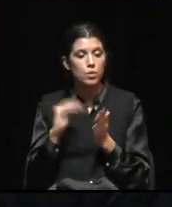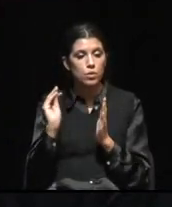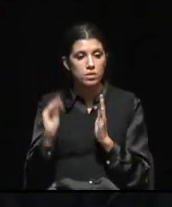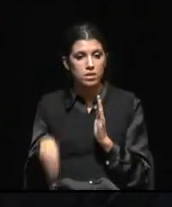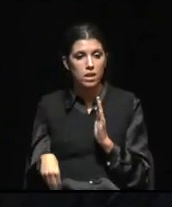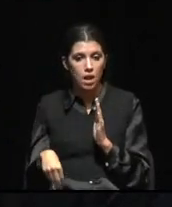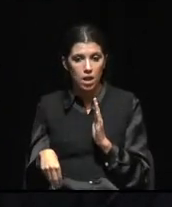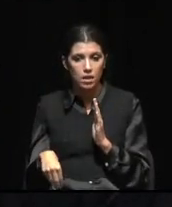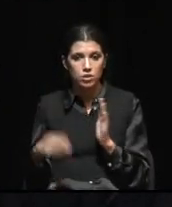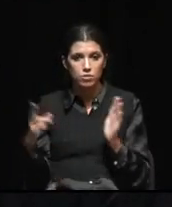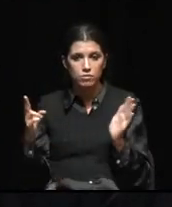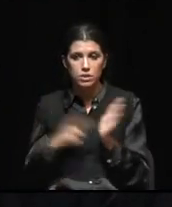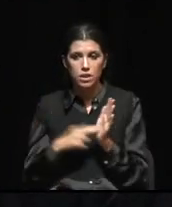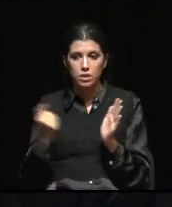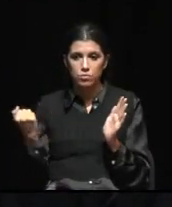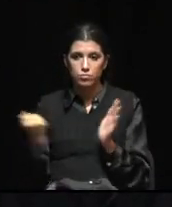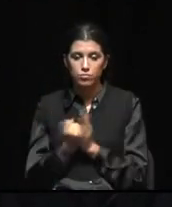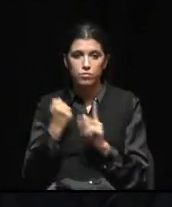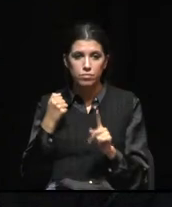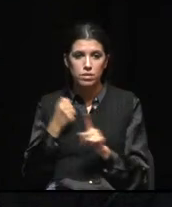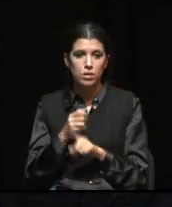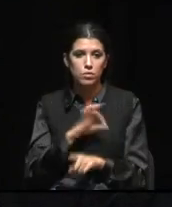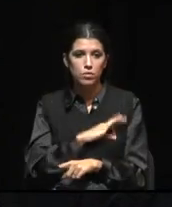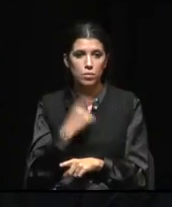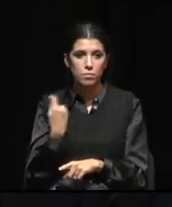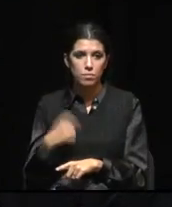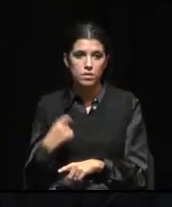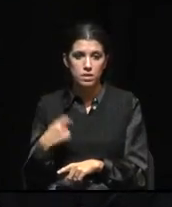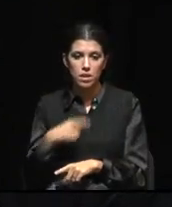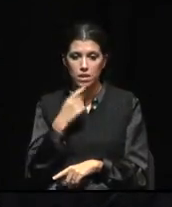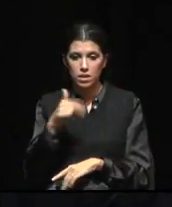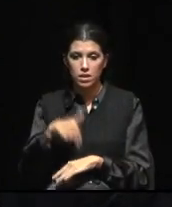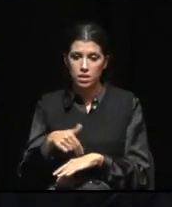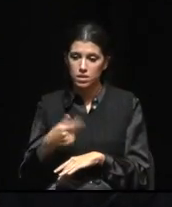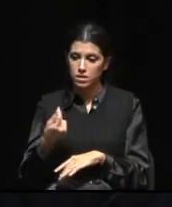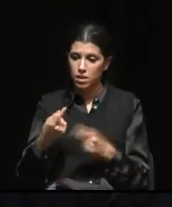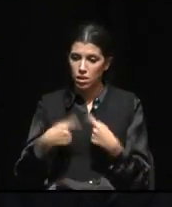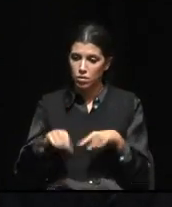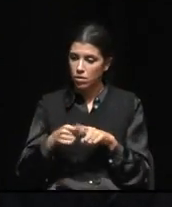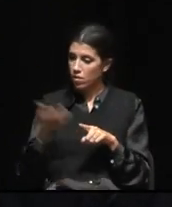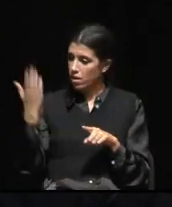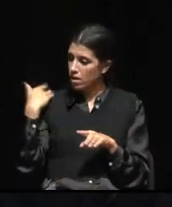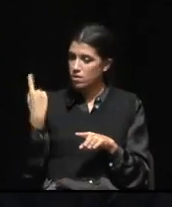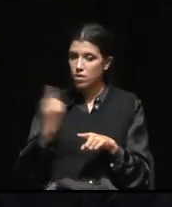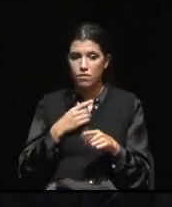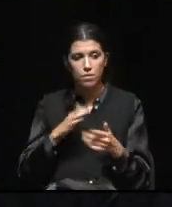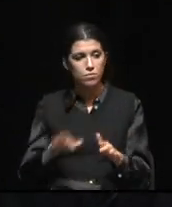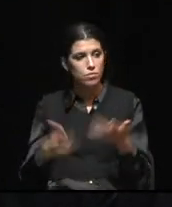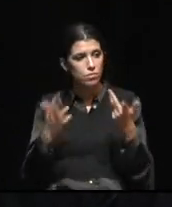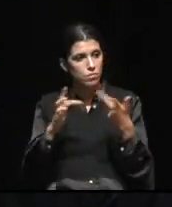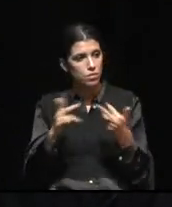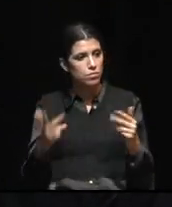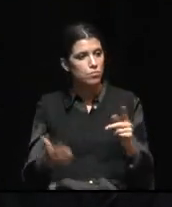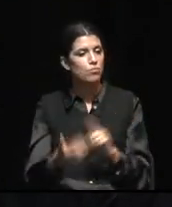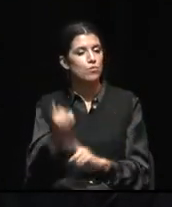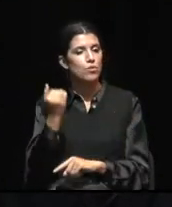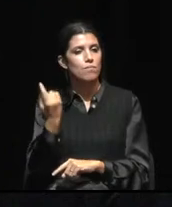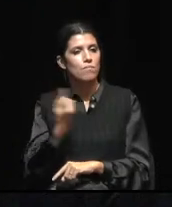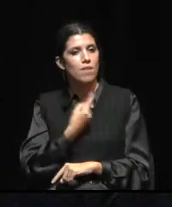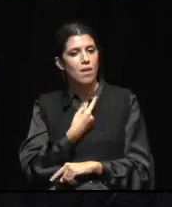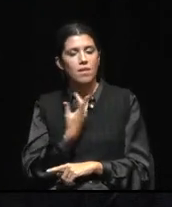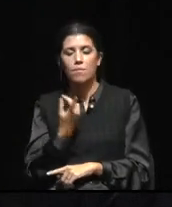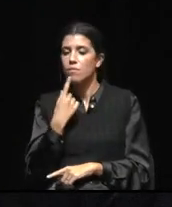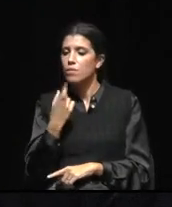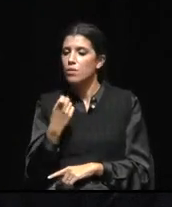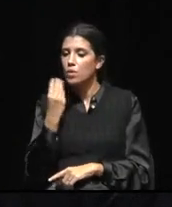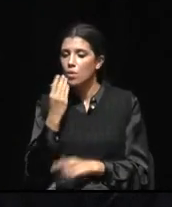obteve o selo de missão tendo o senhor presidente dito aqui na passada reunião que Devíamos era felicitar o município Pelo sucesso então